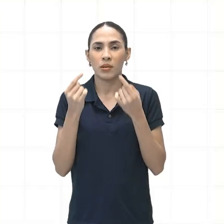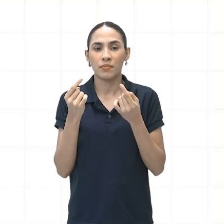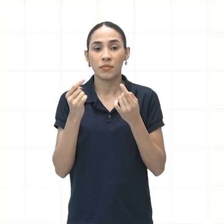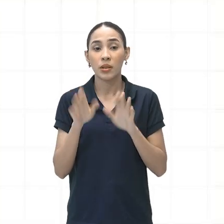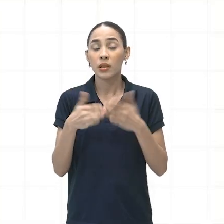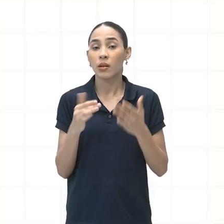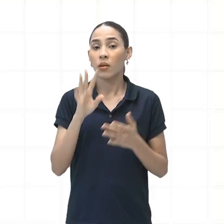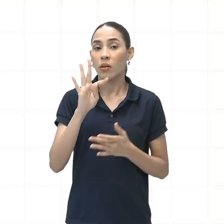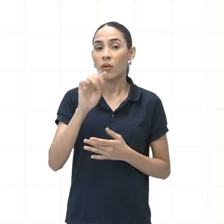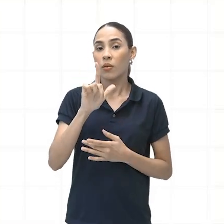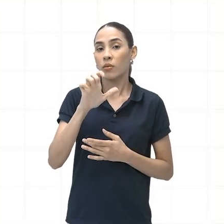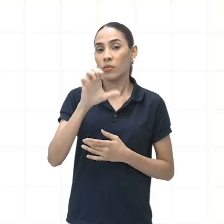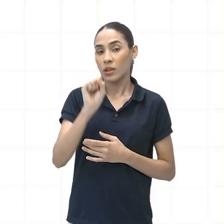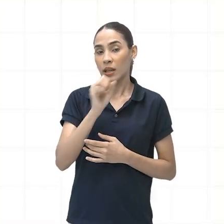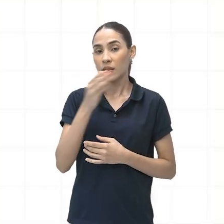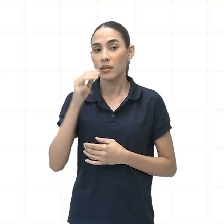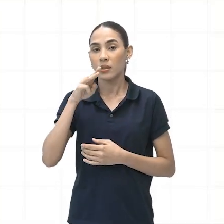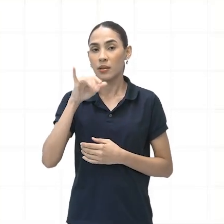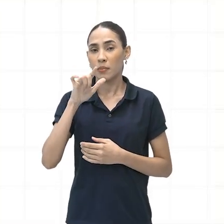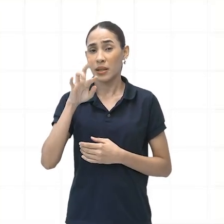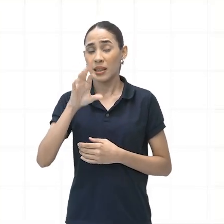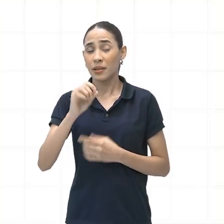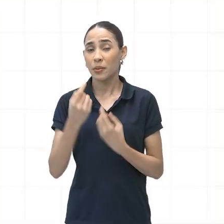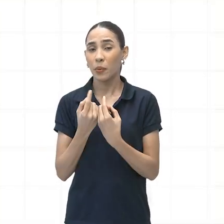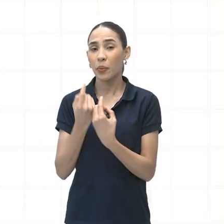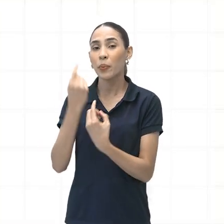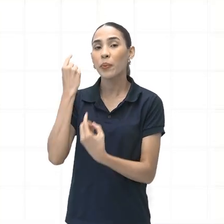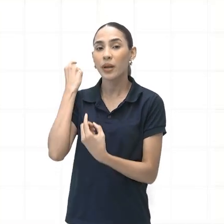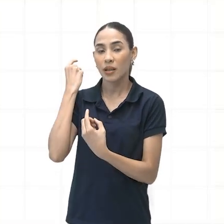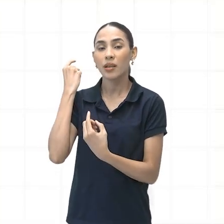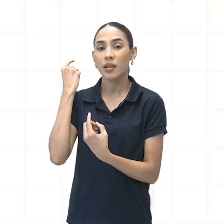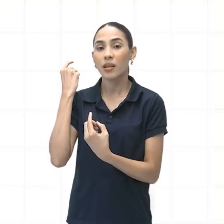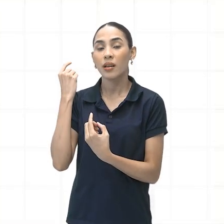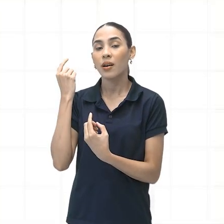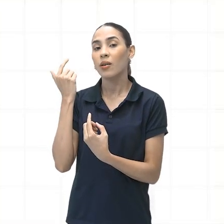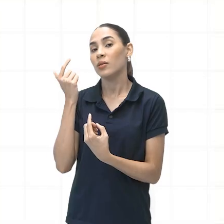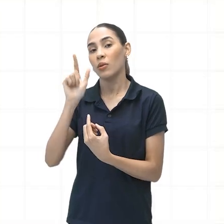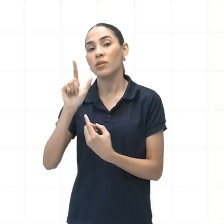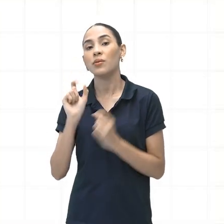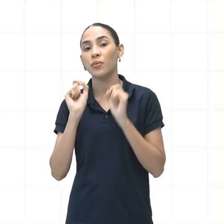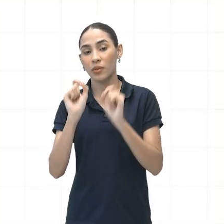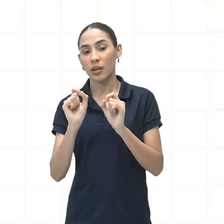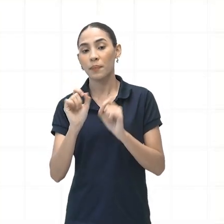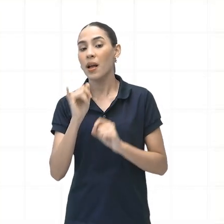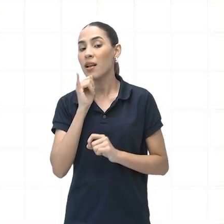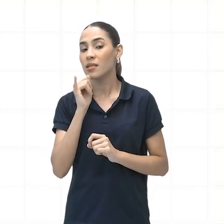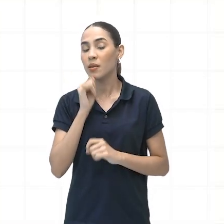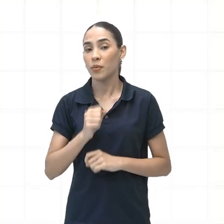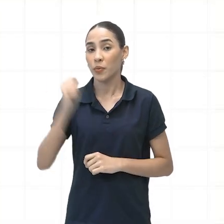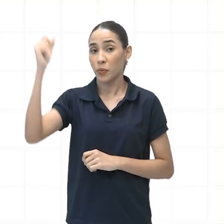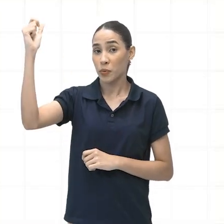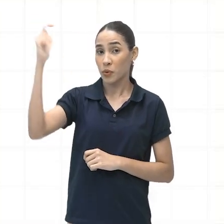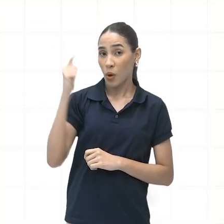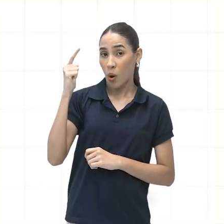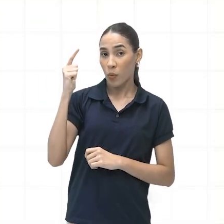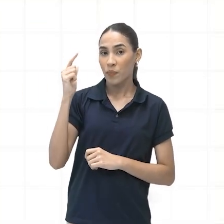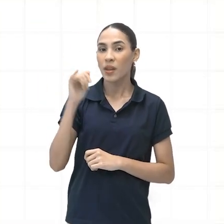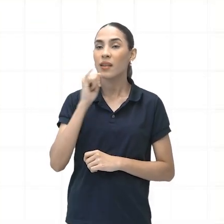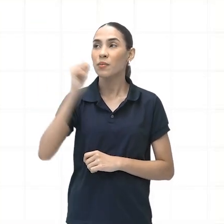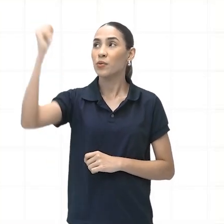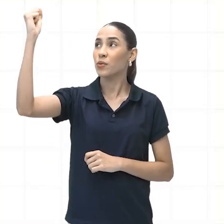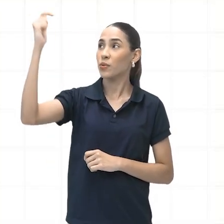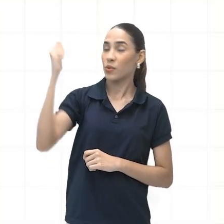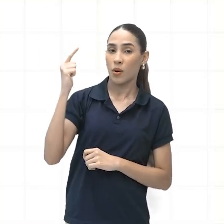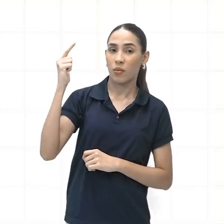o Tales de Mileto, lá naquela época, ele considerou que o Sol, os raios